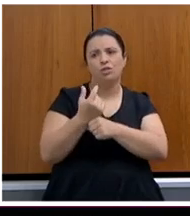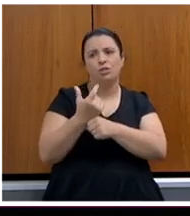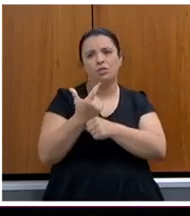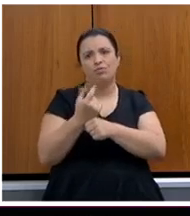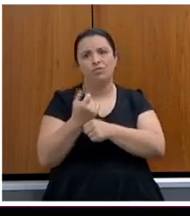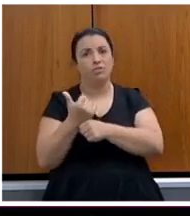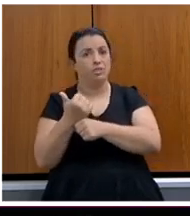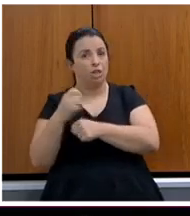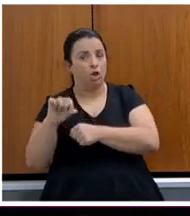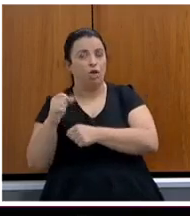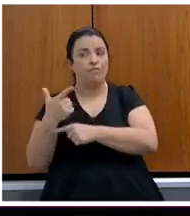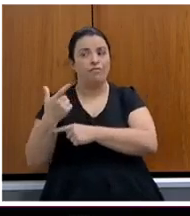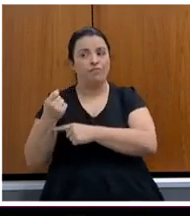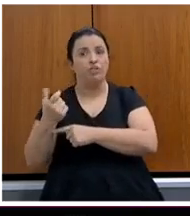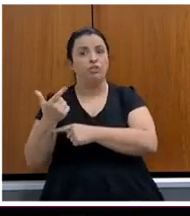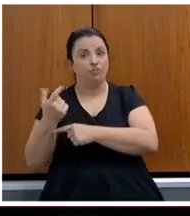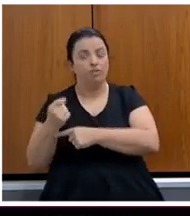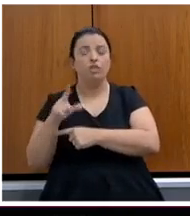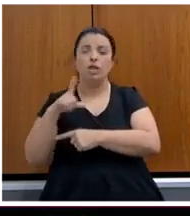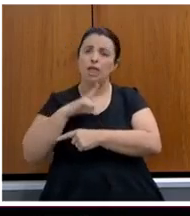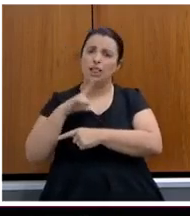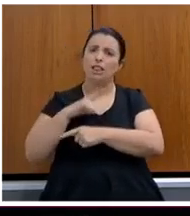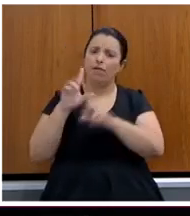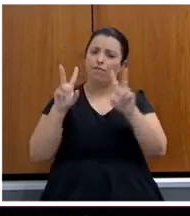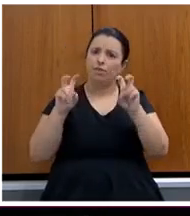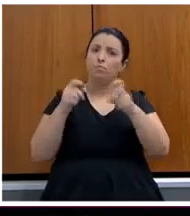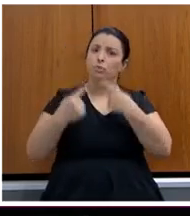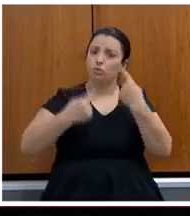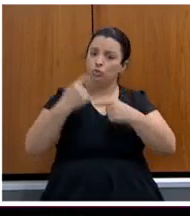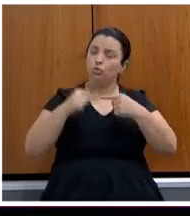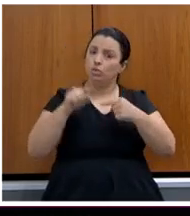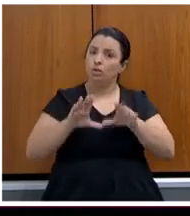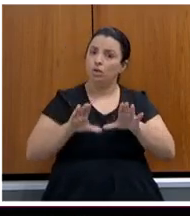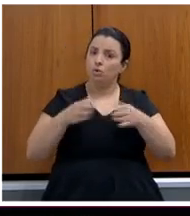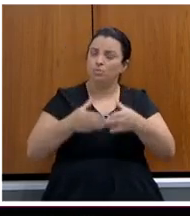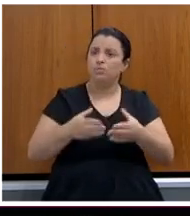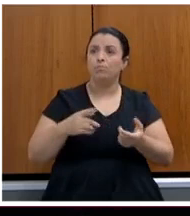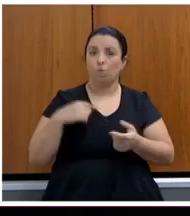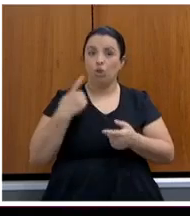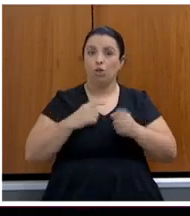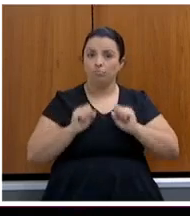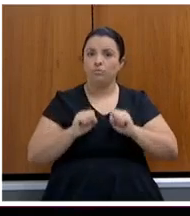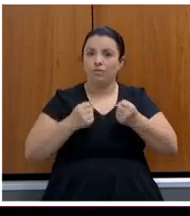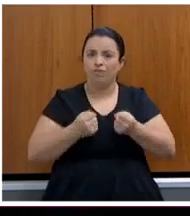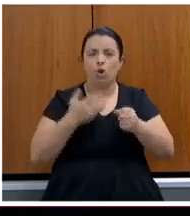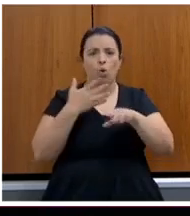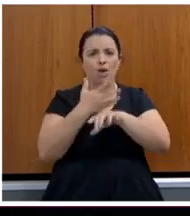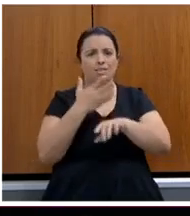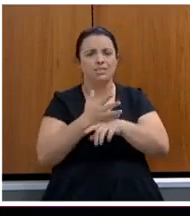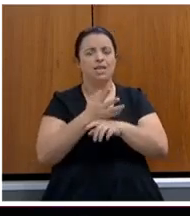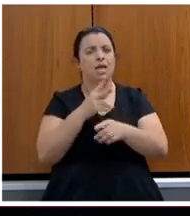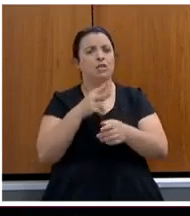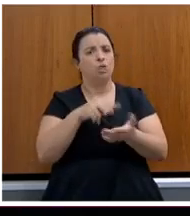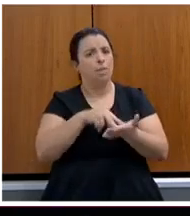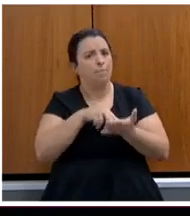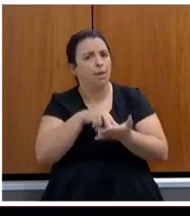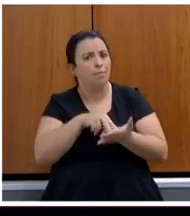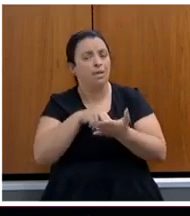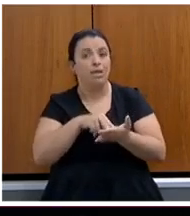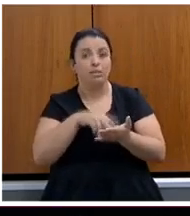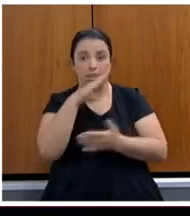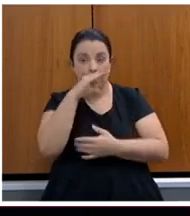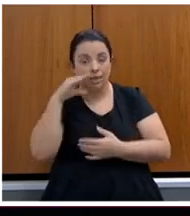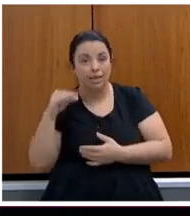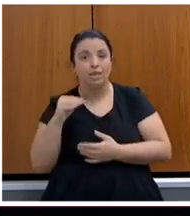aqui da comissão né para gente que defende o acesso a permanência o direito do da Criança e do Adolescente é